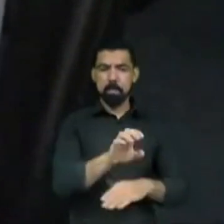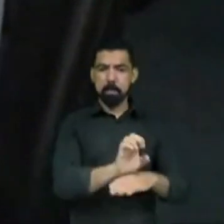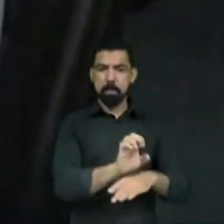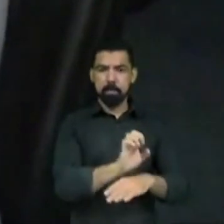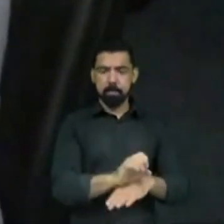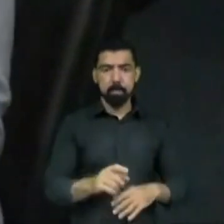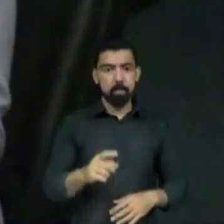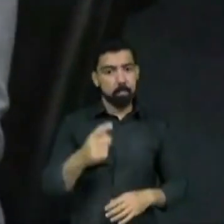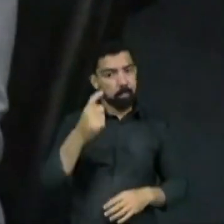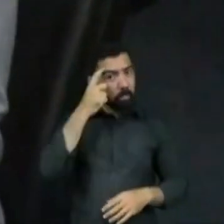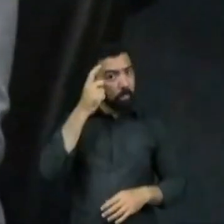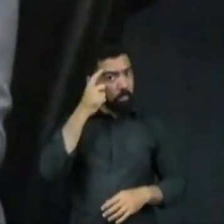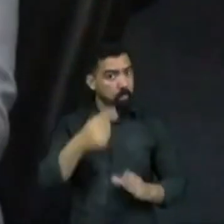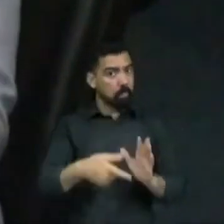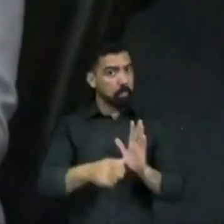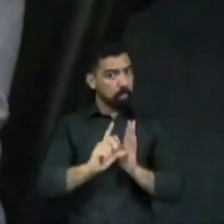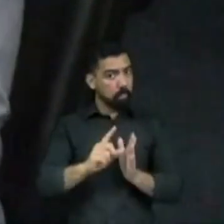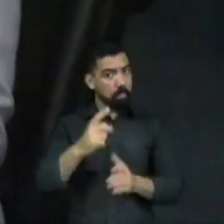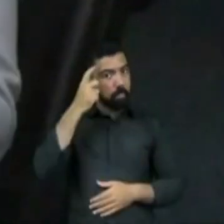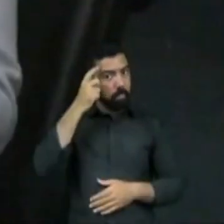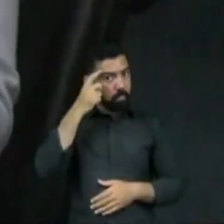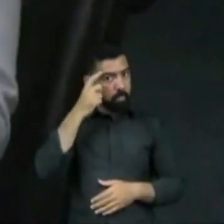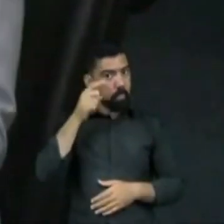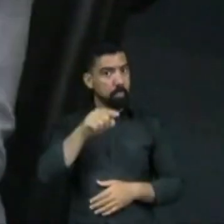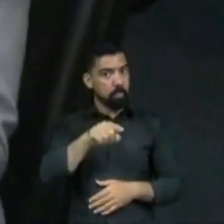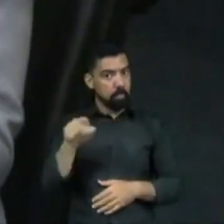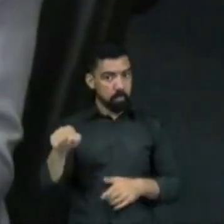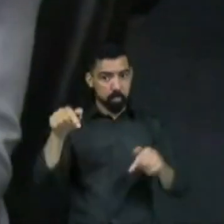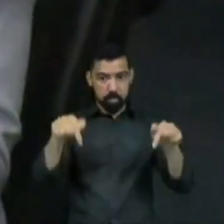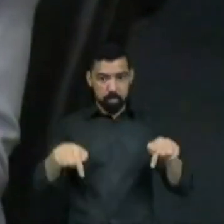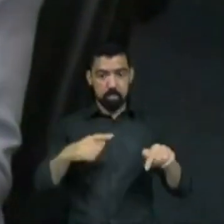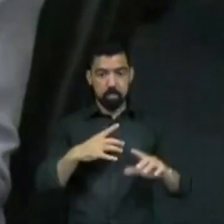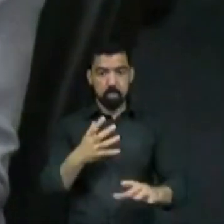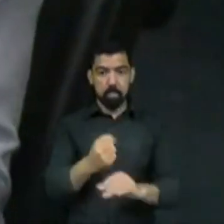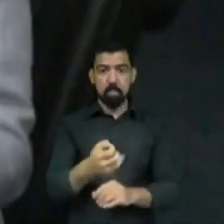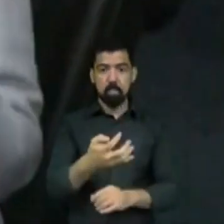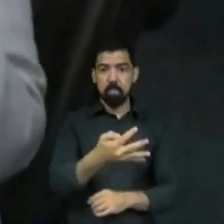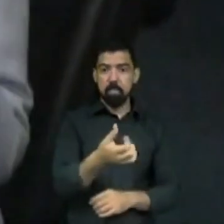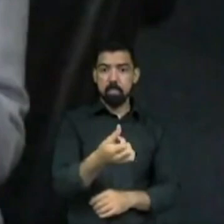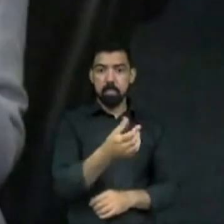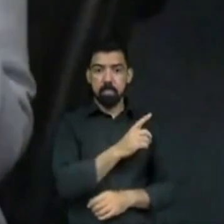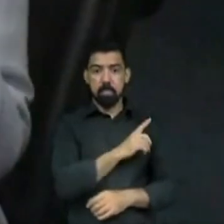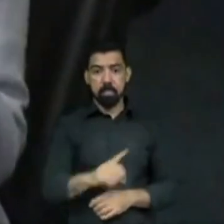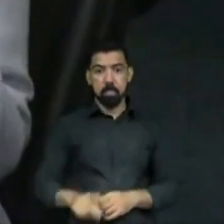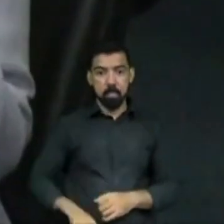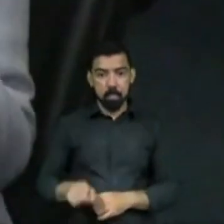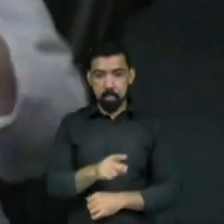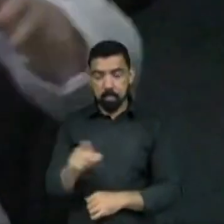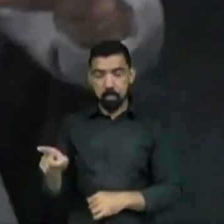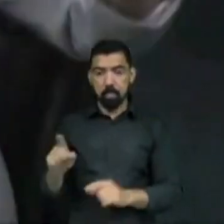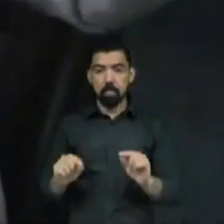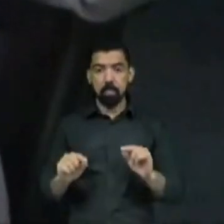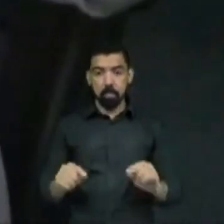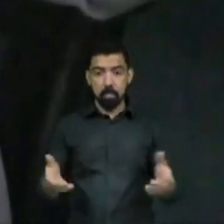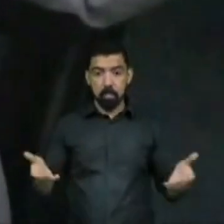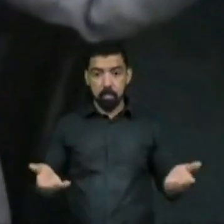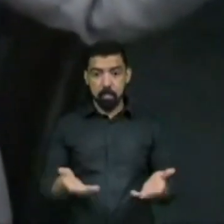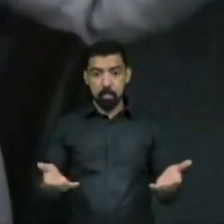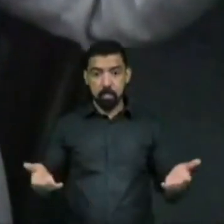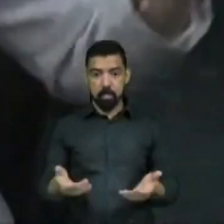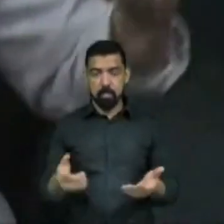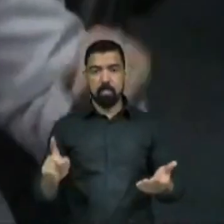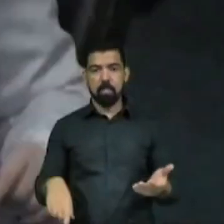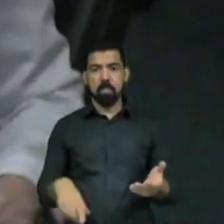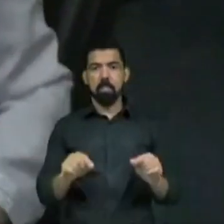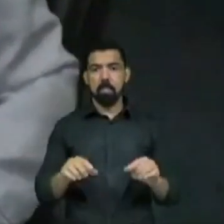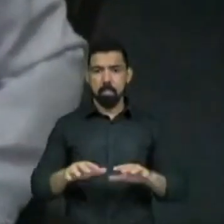Pense bem, Estado do Ceará. Aqui nós temos 46 deputados que estão reunidos hoje como em uma grande